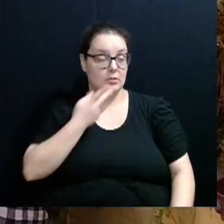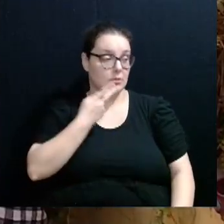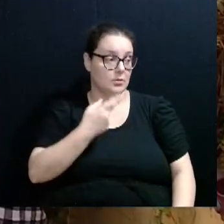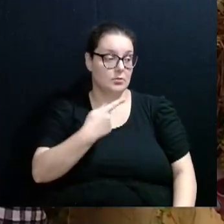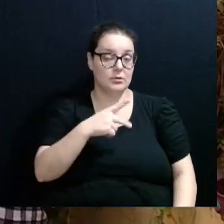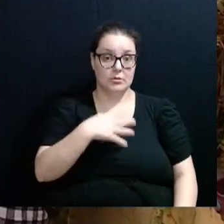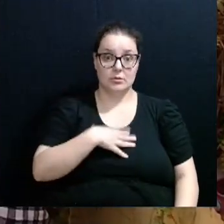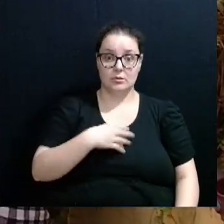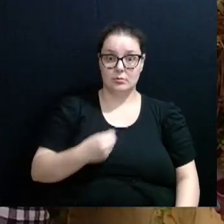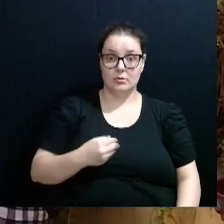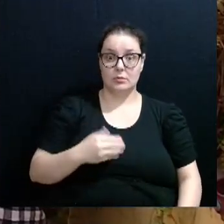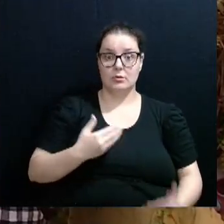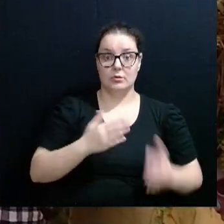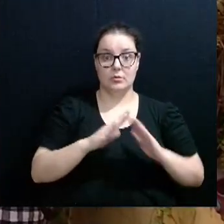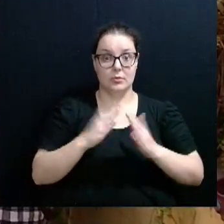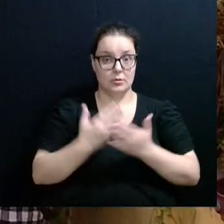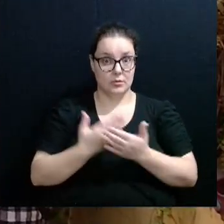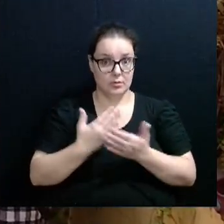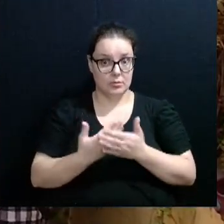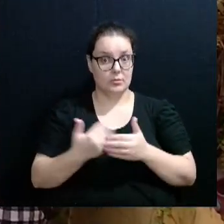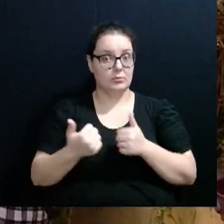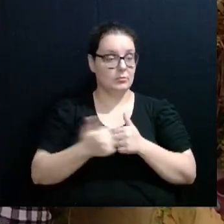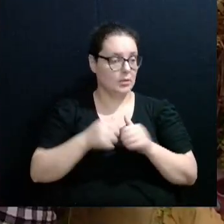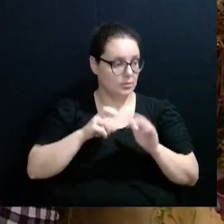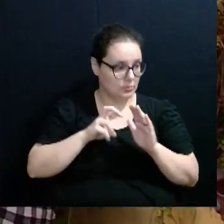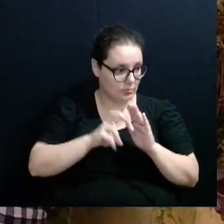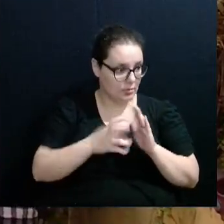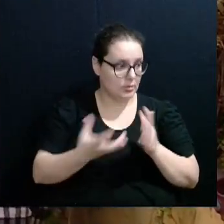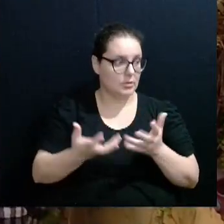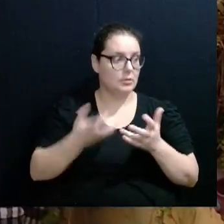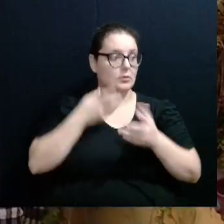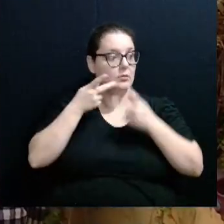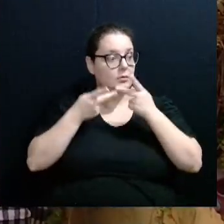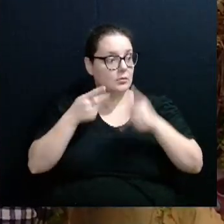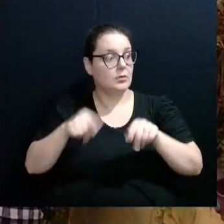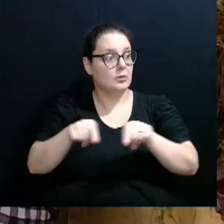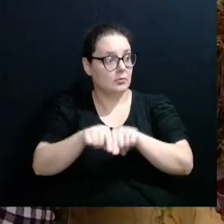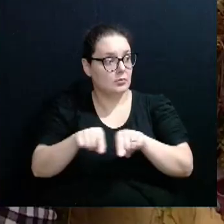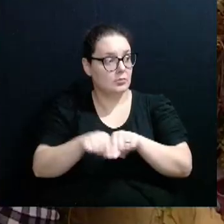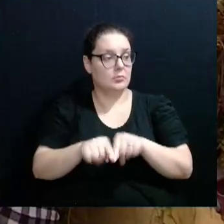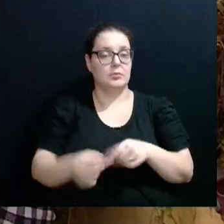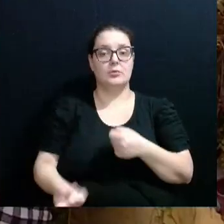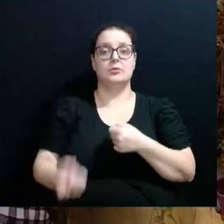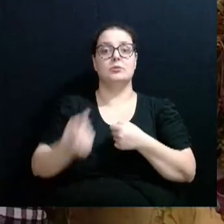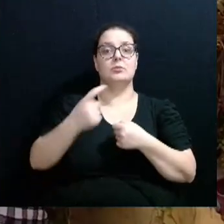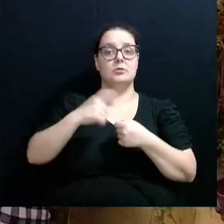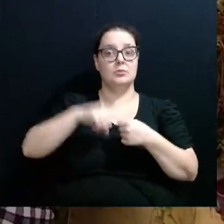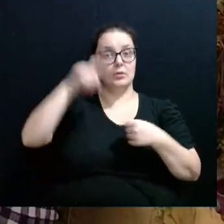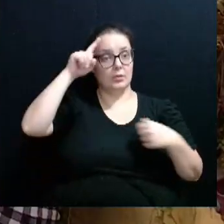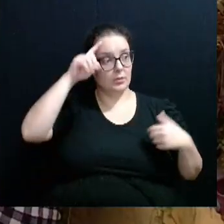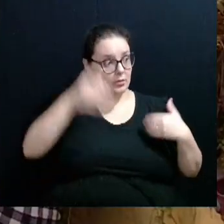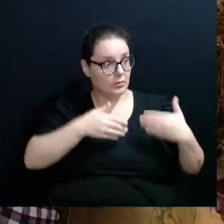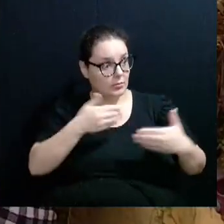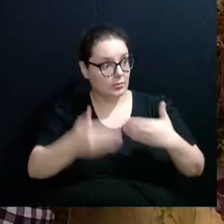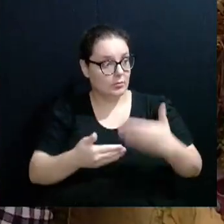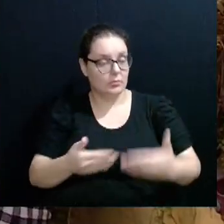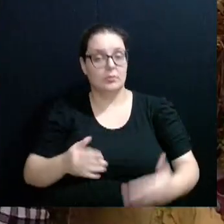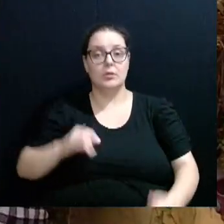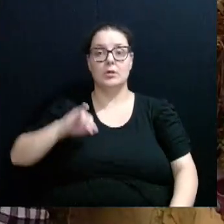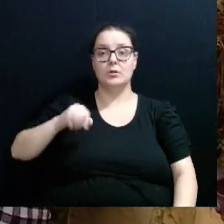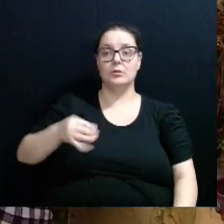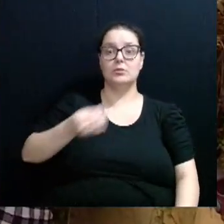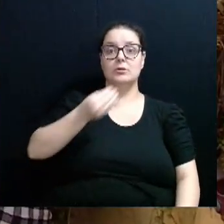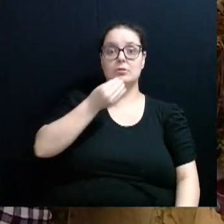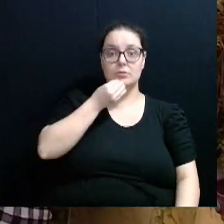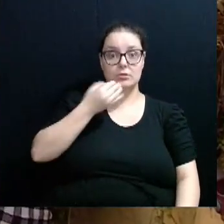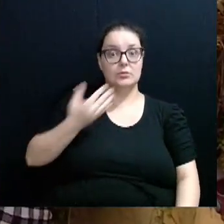aqui perto, numa creche. Queria que você falasse também de retomar essa rotina e essa oportunidade de,